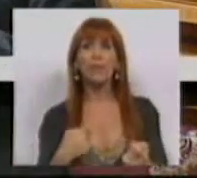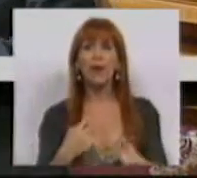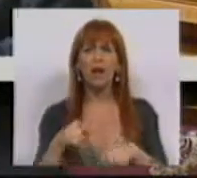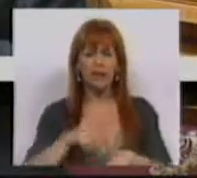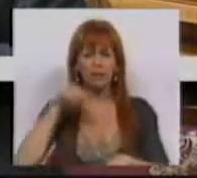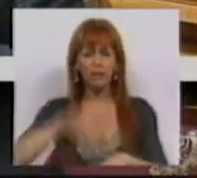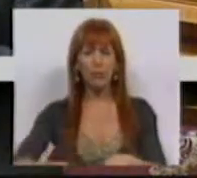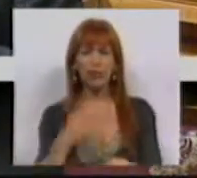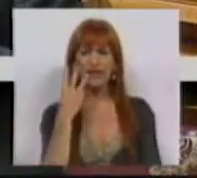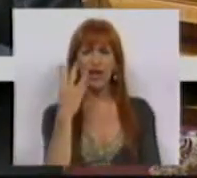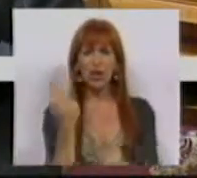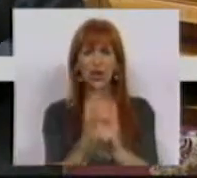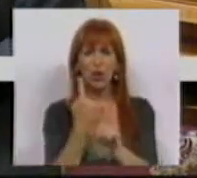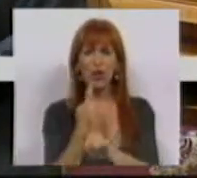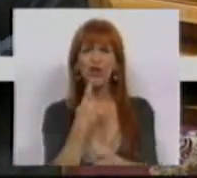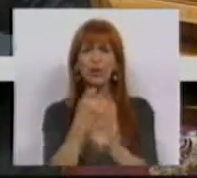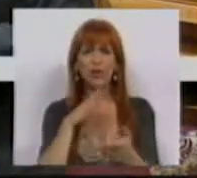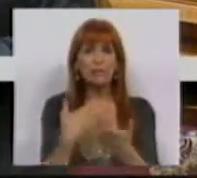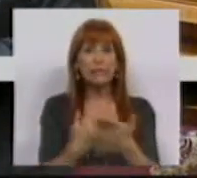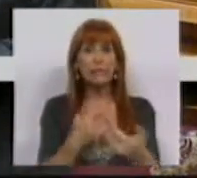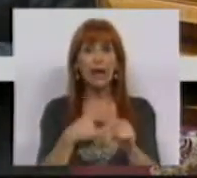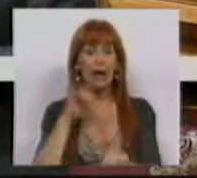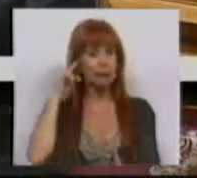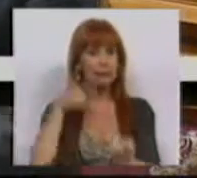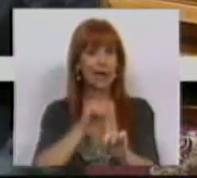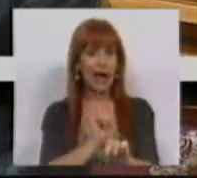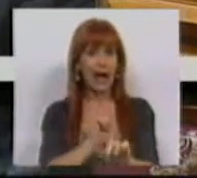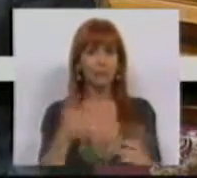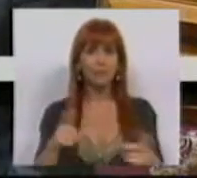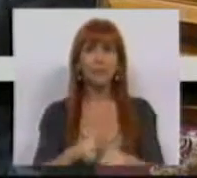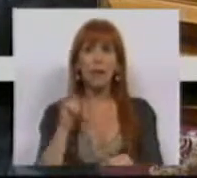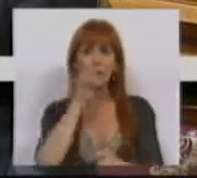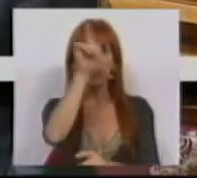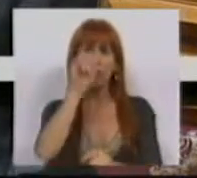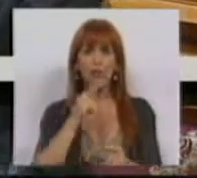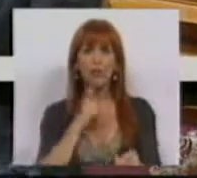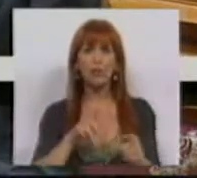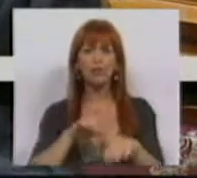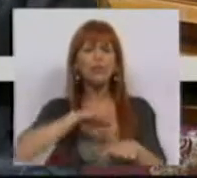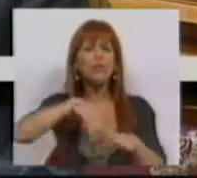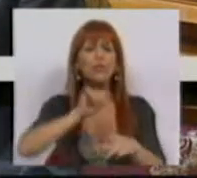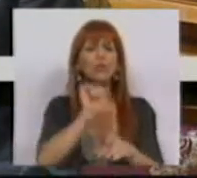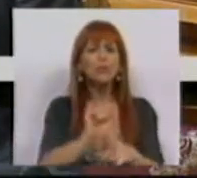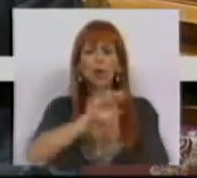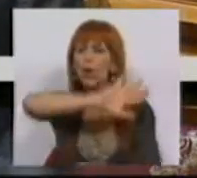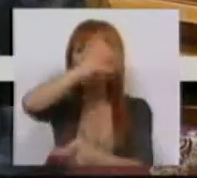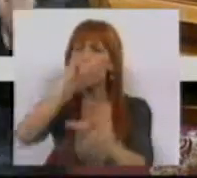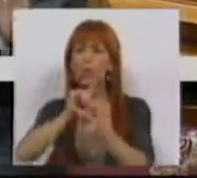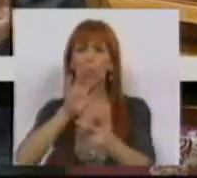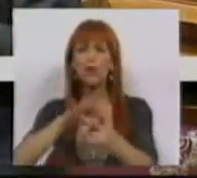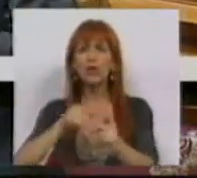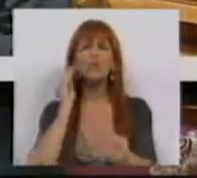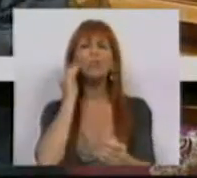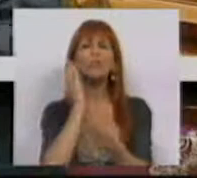desde já três questões que devemos colocar a este propósito. Uma questão quanto ao conteúdo, uma questão quanto